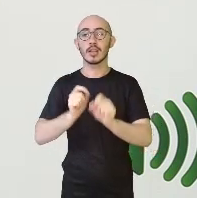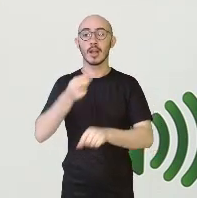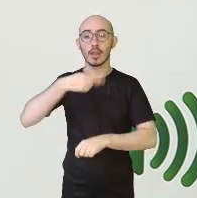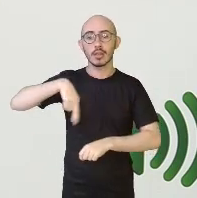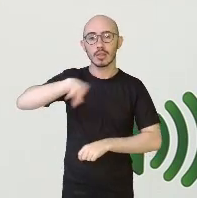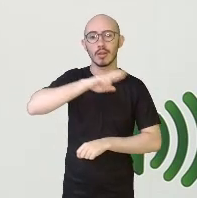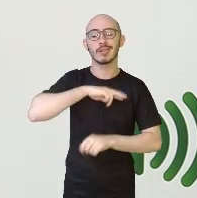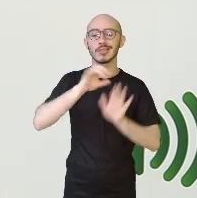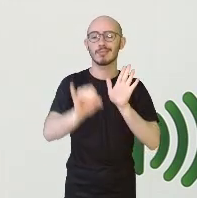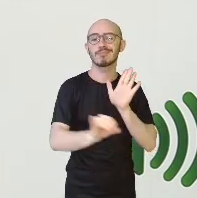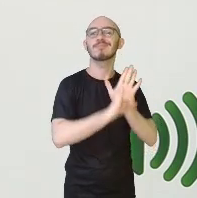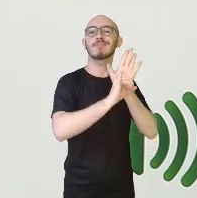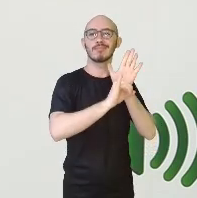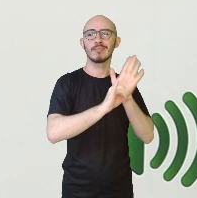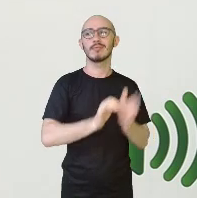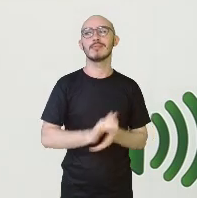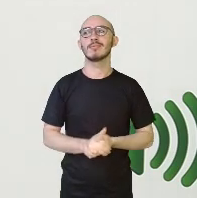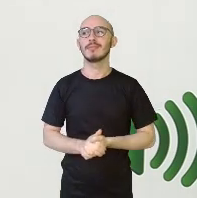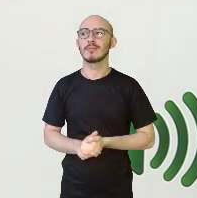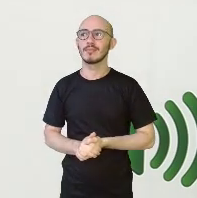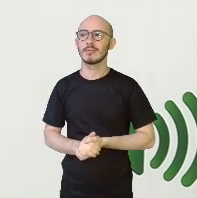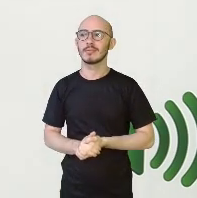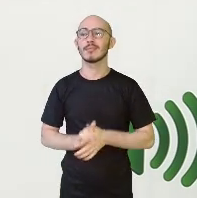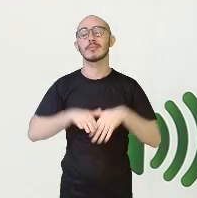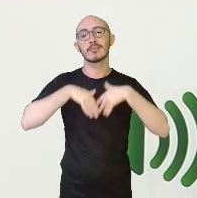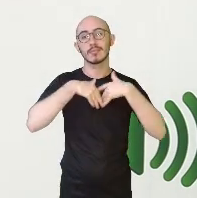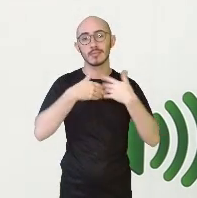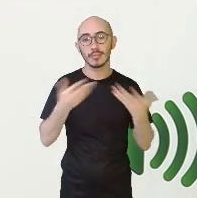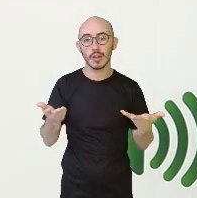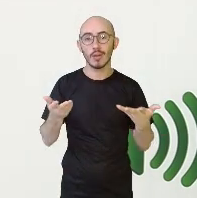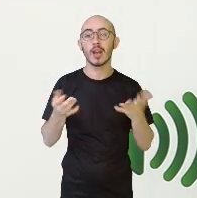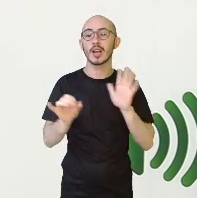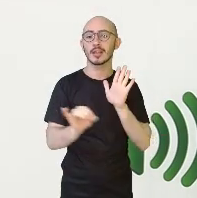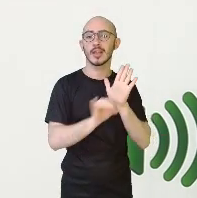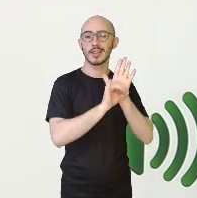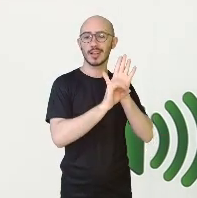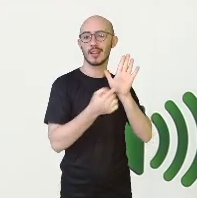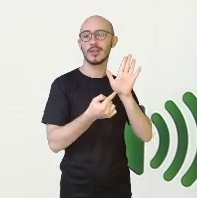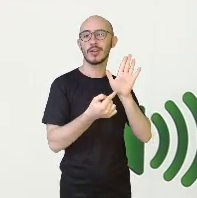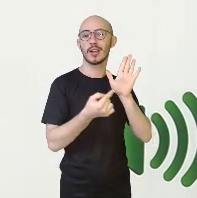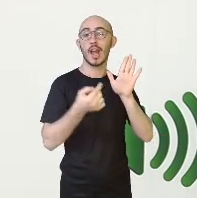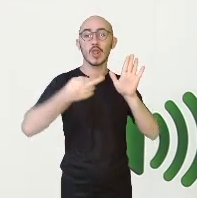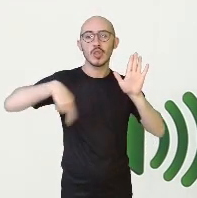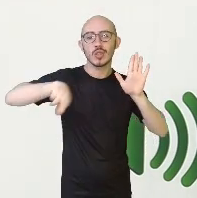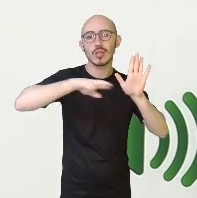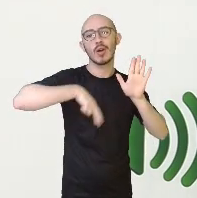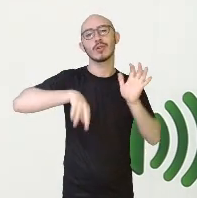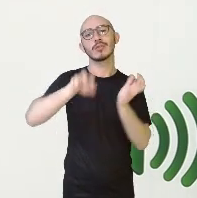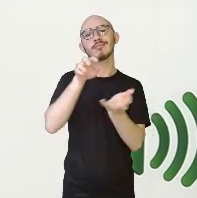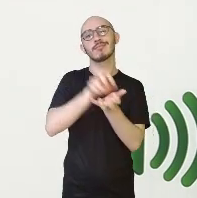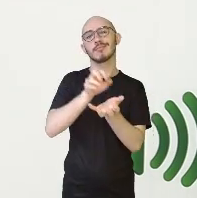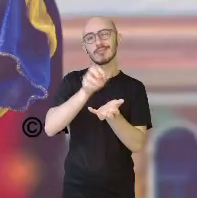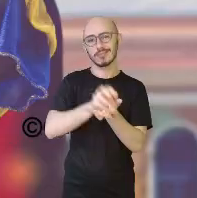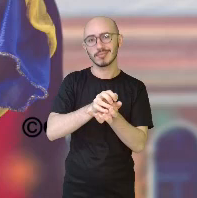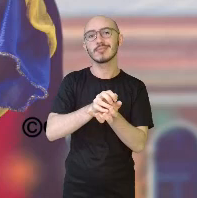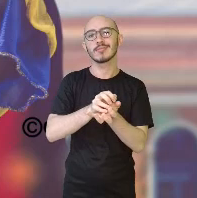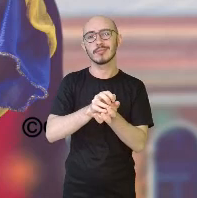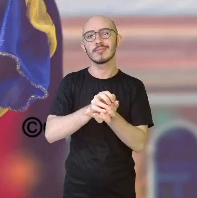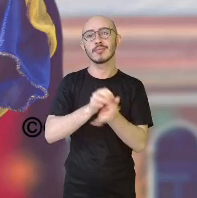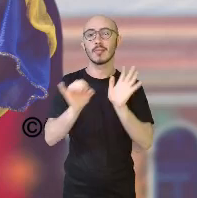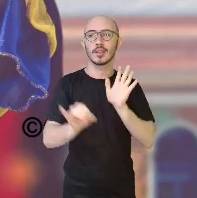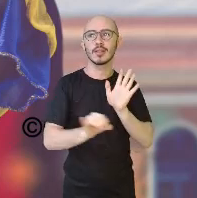nossa identidade. Essa identidade do nosso estado, a